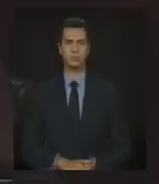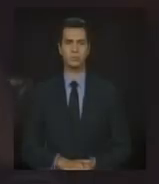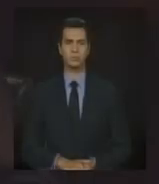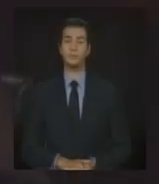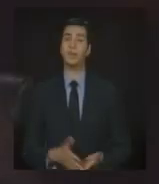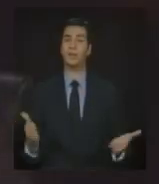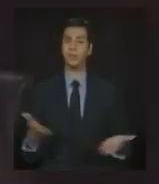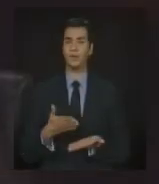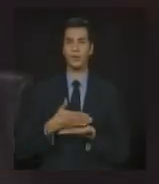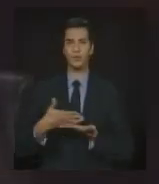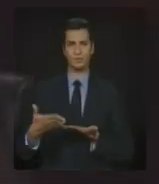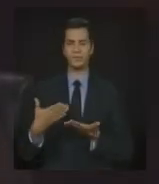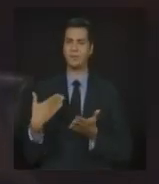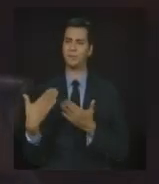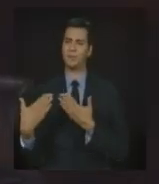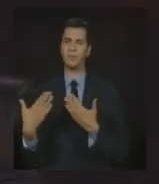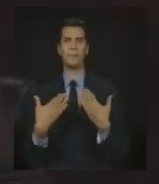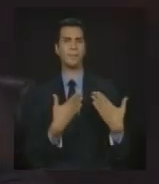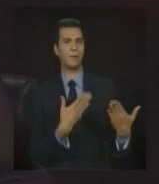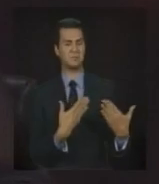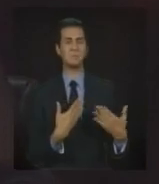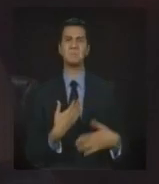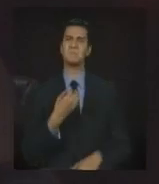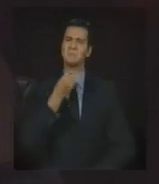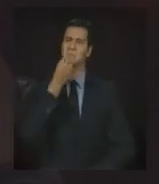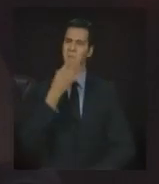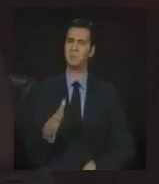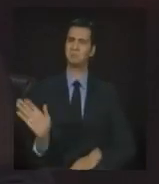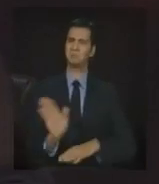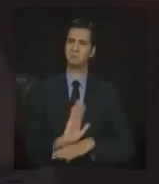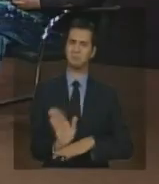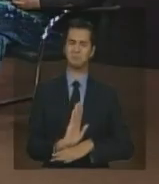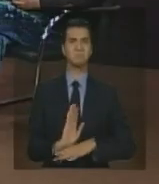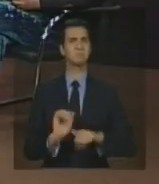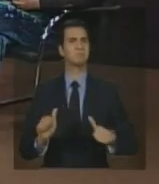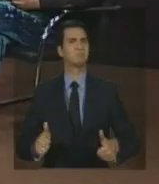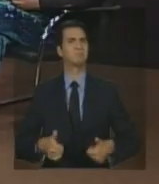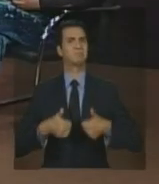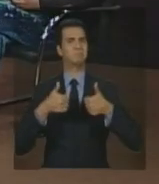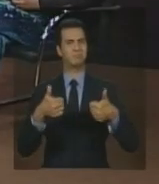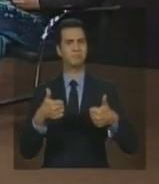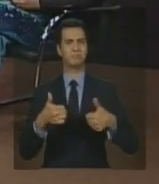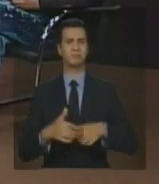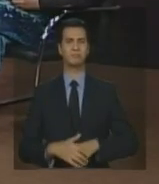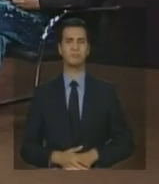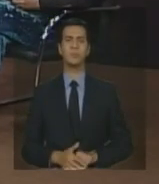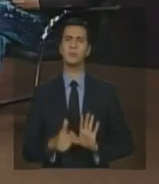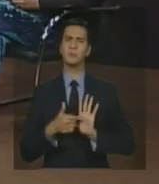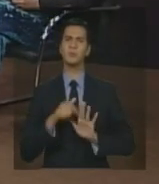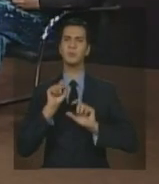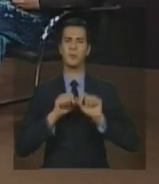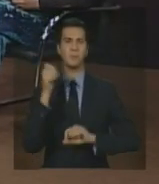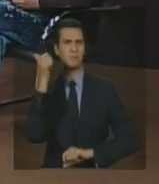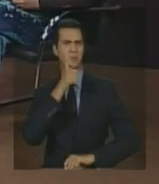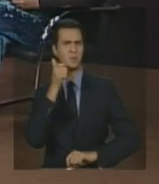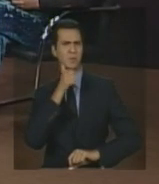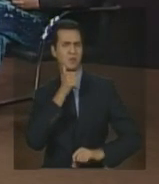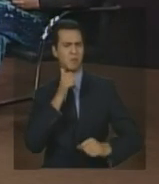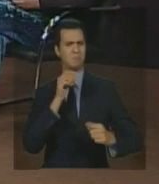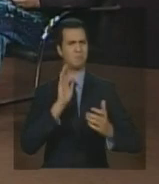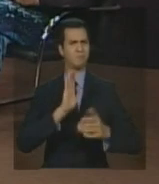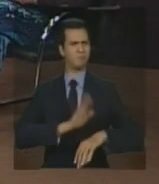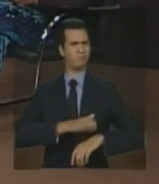A nossa conversa, muito bacana o vídeo, né? Alto astral, nós vimos aí mulheres bacanas,